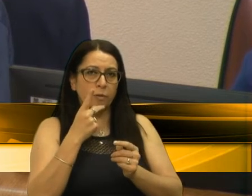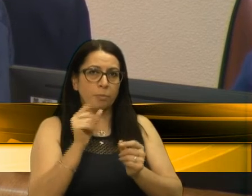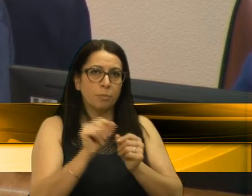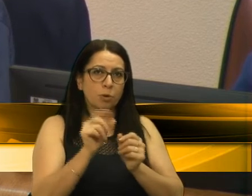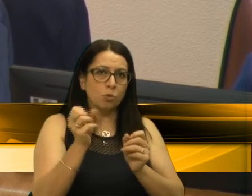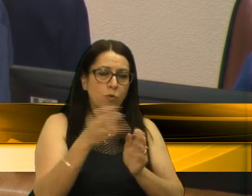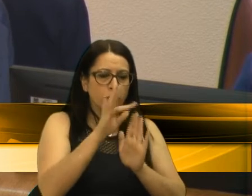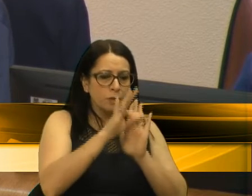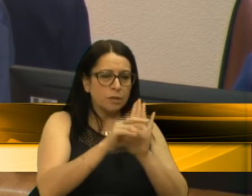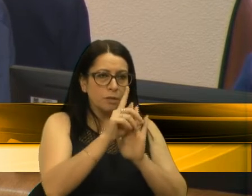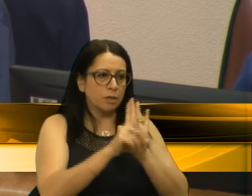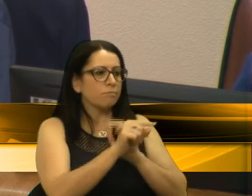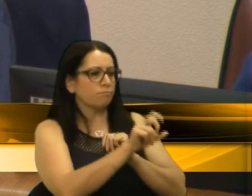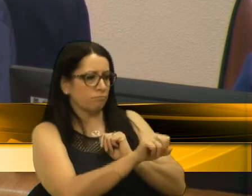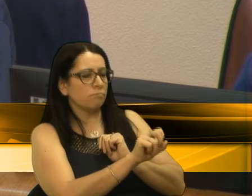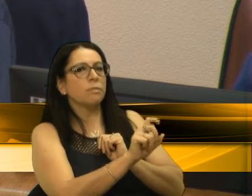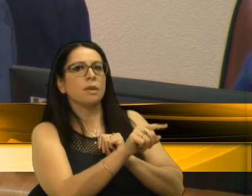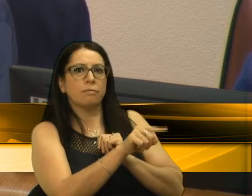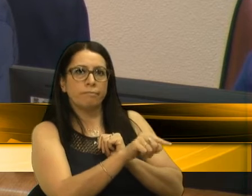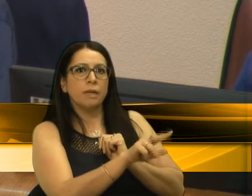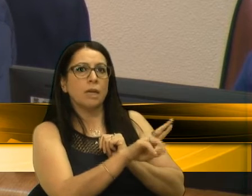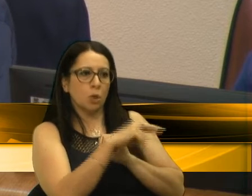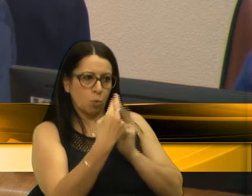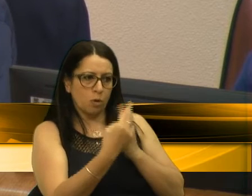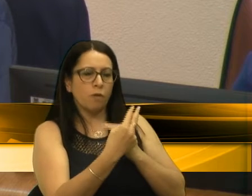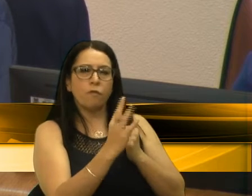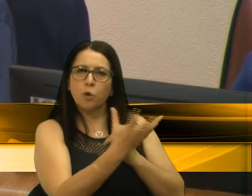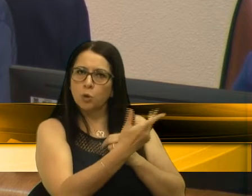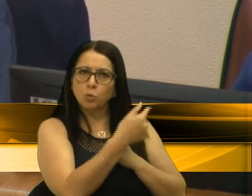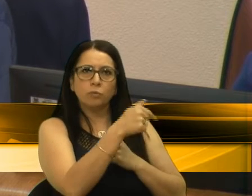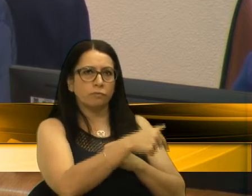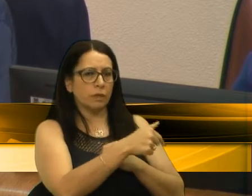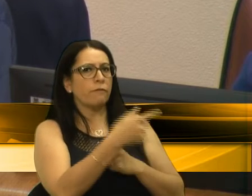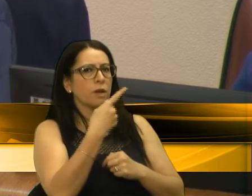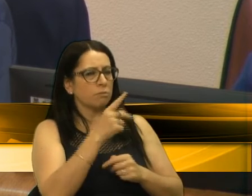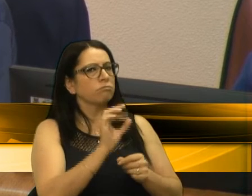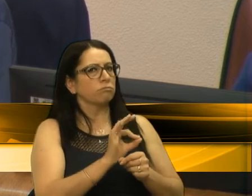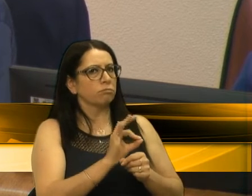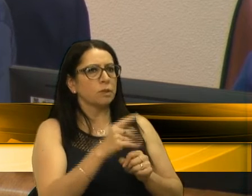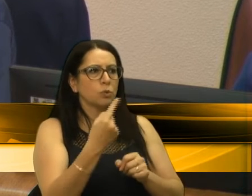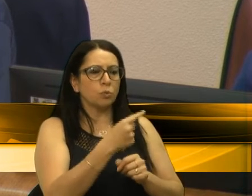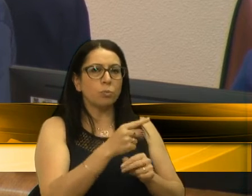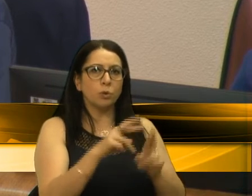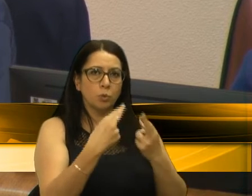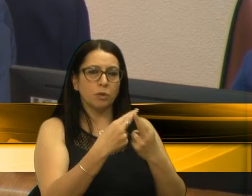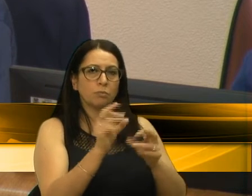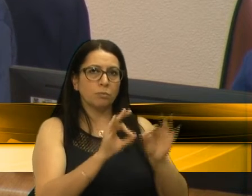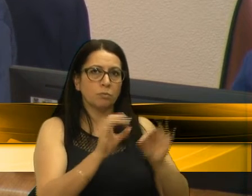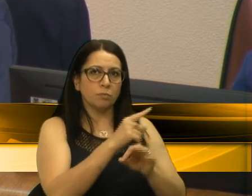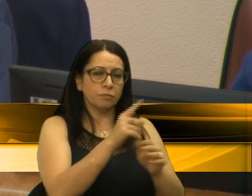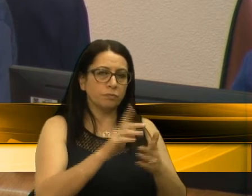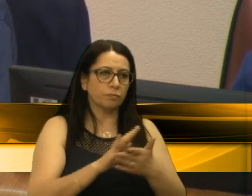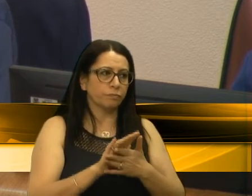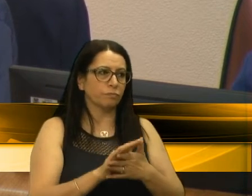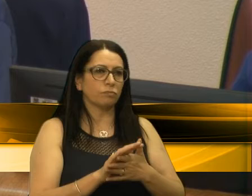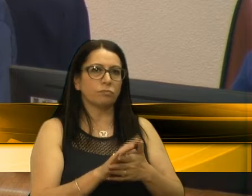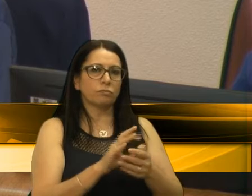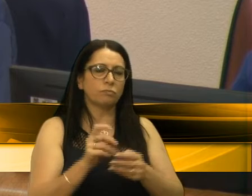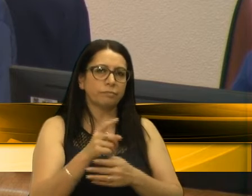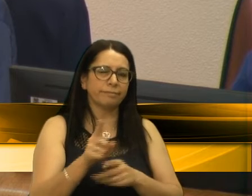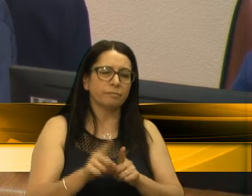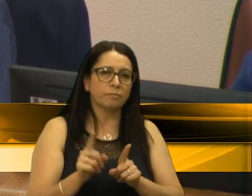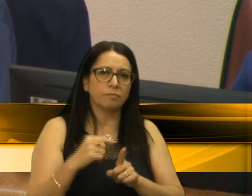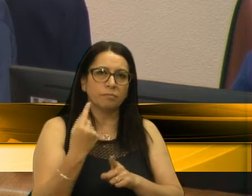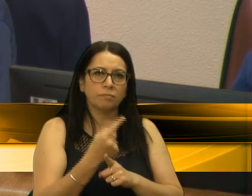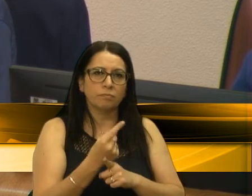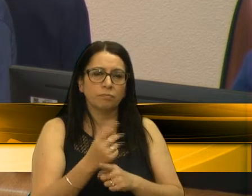do decreto, o senhor Geomir da Silva Neto. Da reunião pública foi então determinado que o Conselho faria compilar, então, reunião e compilação de dados. Posteriormente seria enviado ao Corpo de